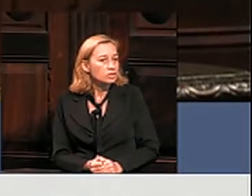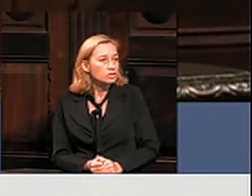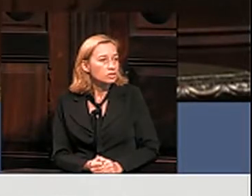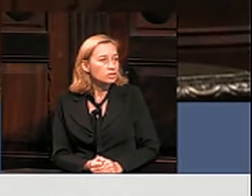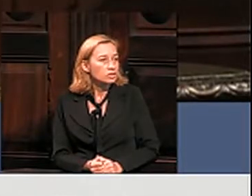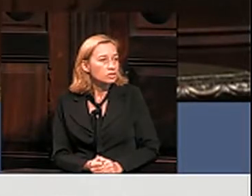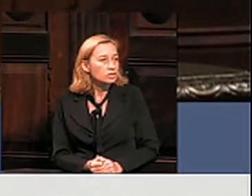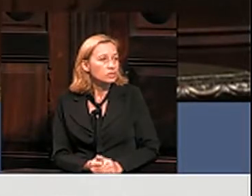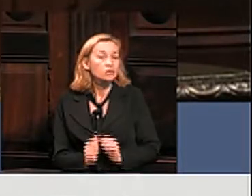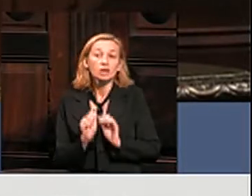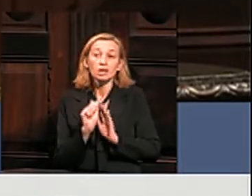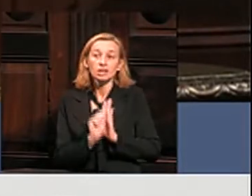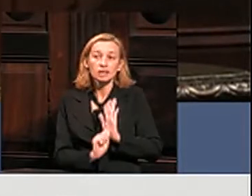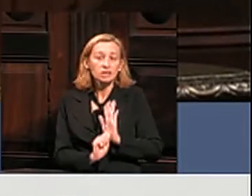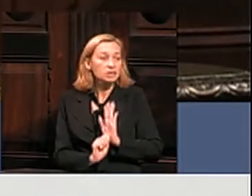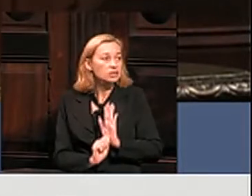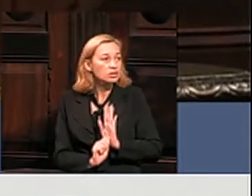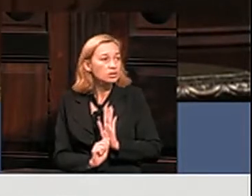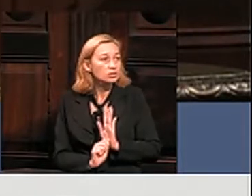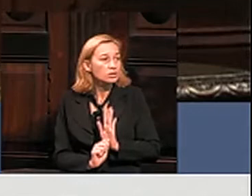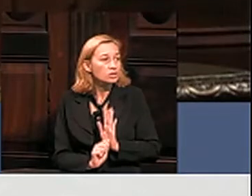A redação